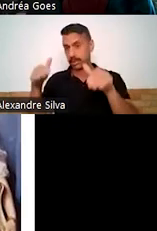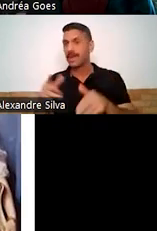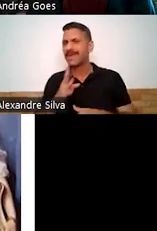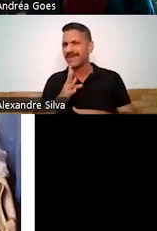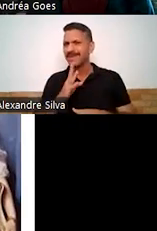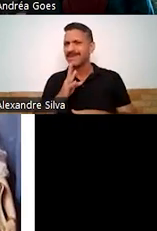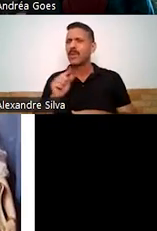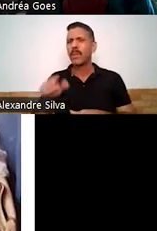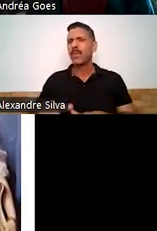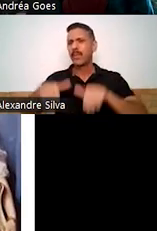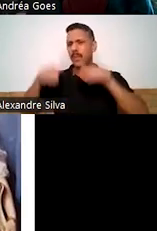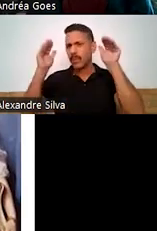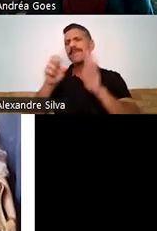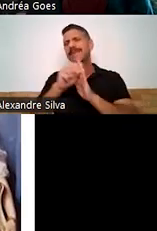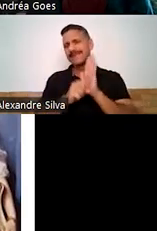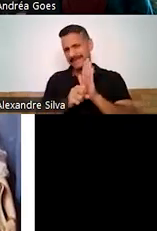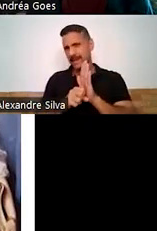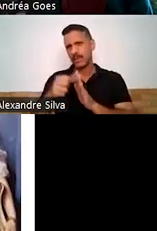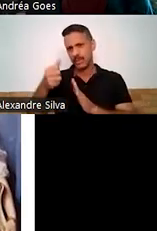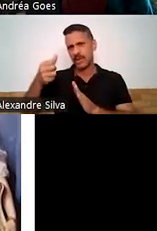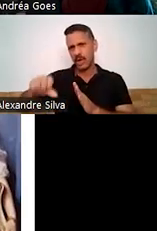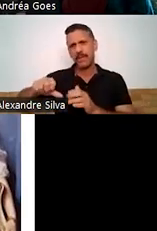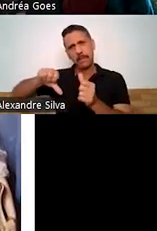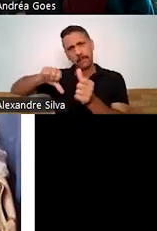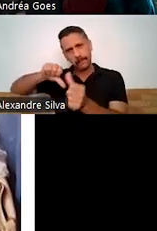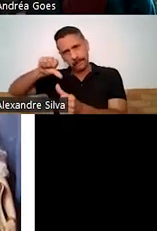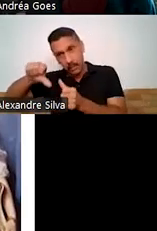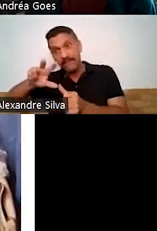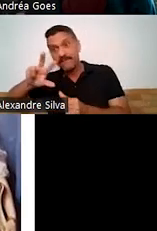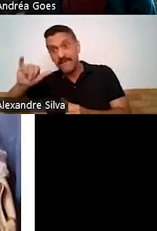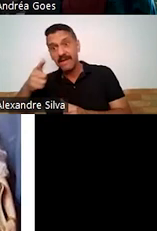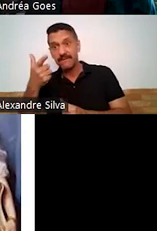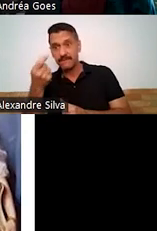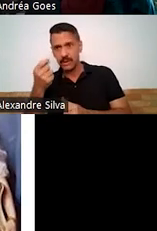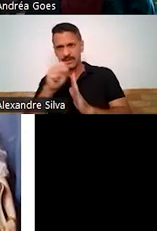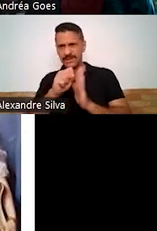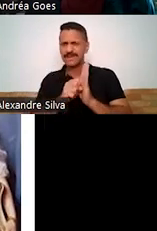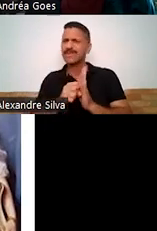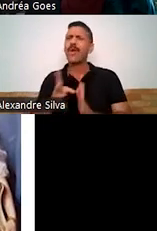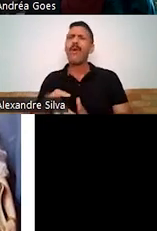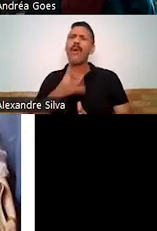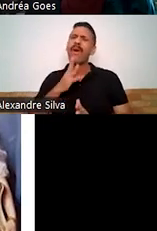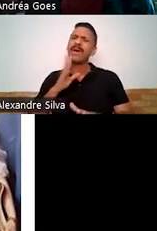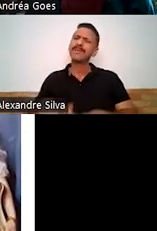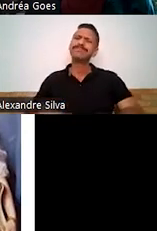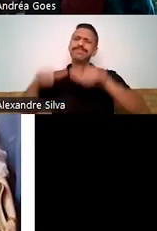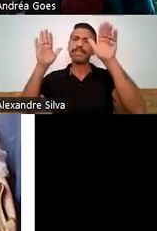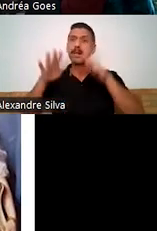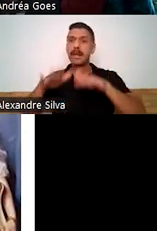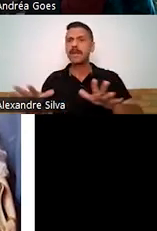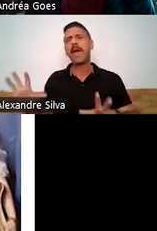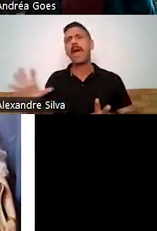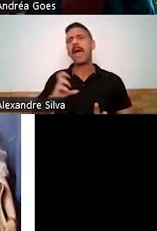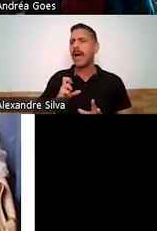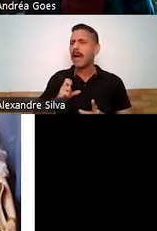aqui, quase na virada do século, de 19 para o 20. Então, eles se conhecem desde crianças, eles são apaixonados